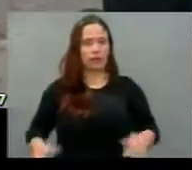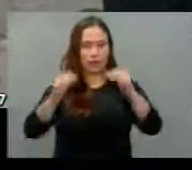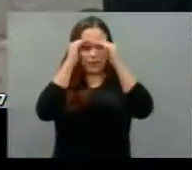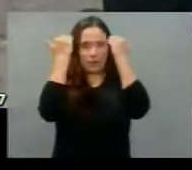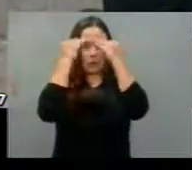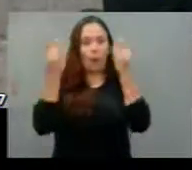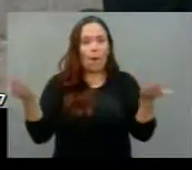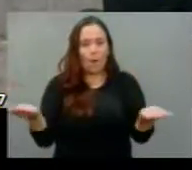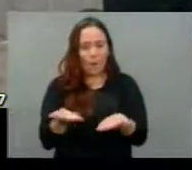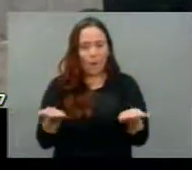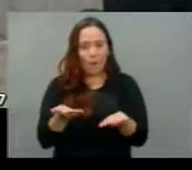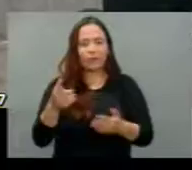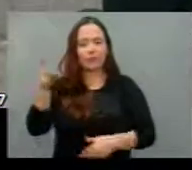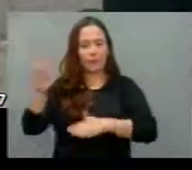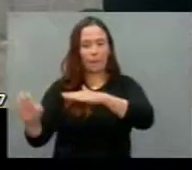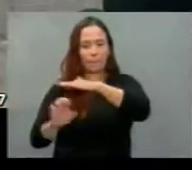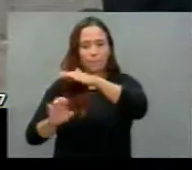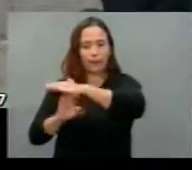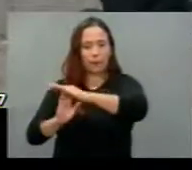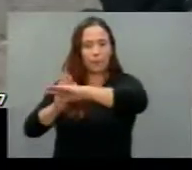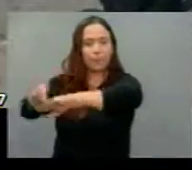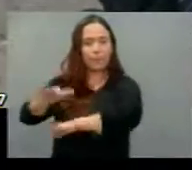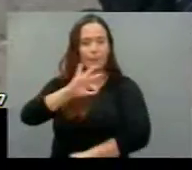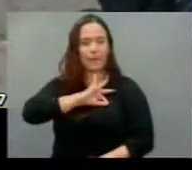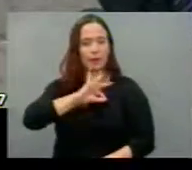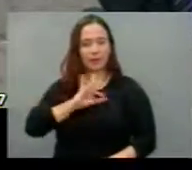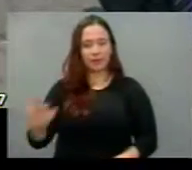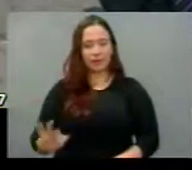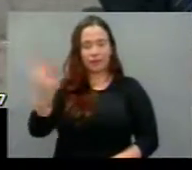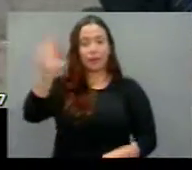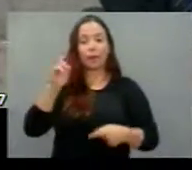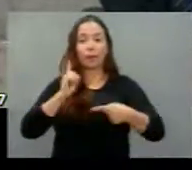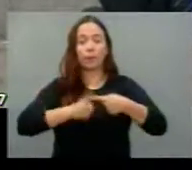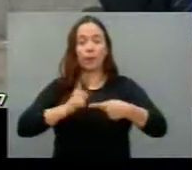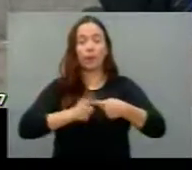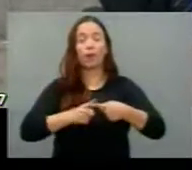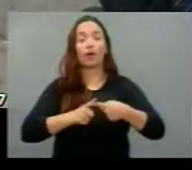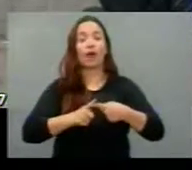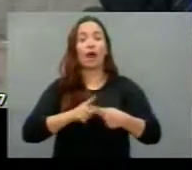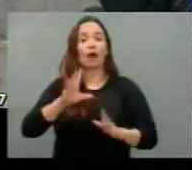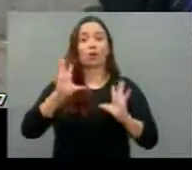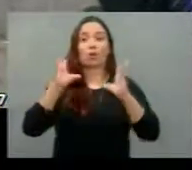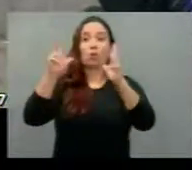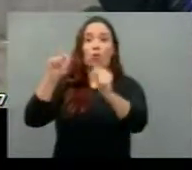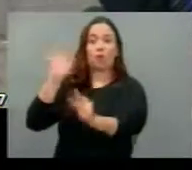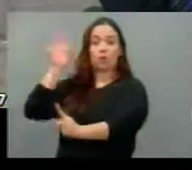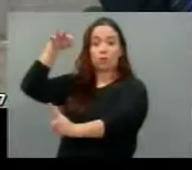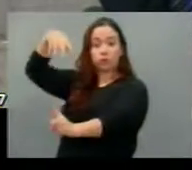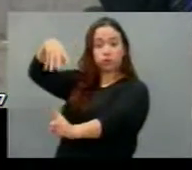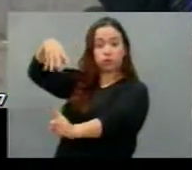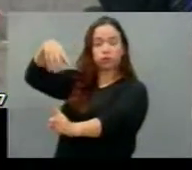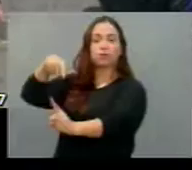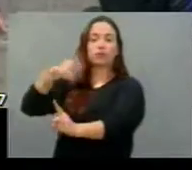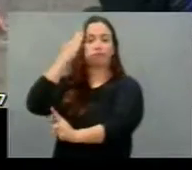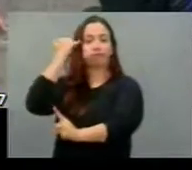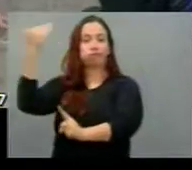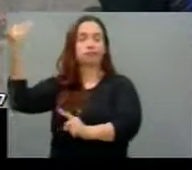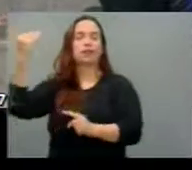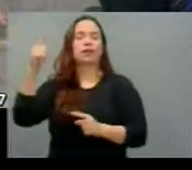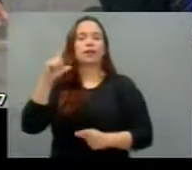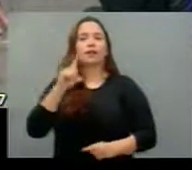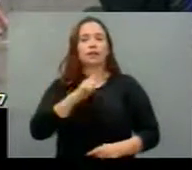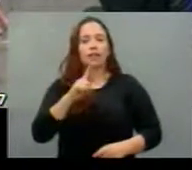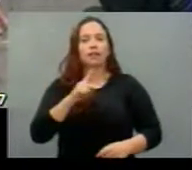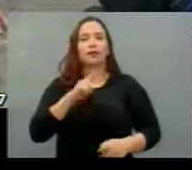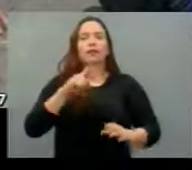essa situação, porque qualquer pessoa que queira vir a ser objeto de ataque por parte de entidades e